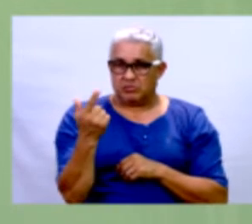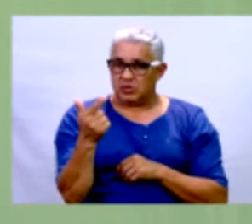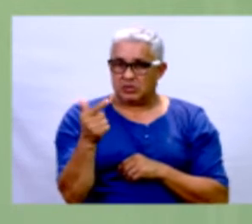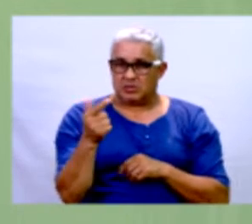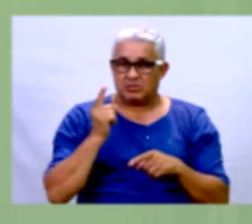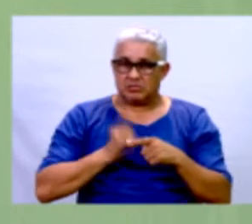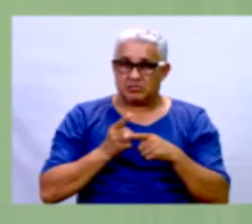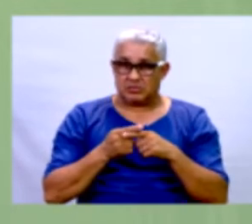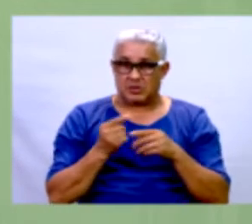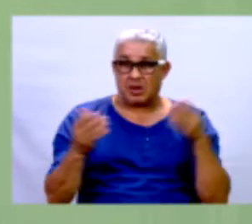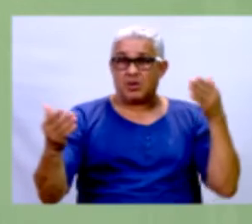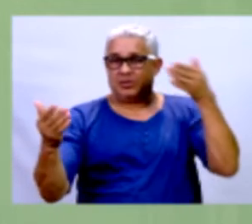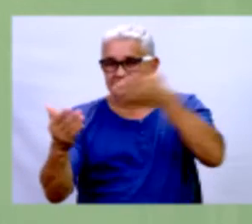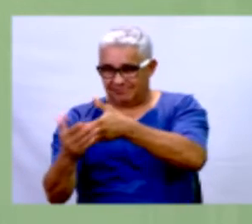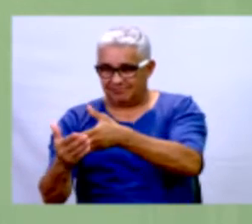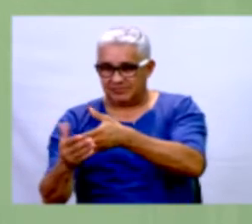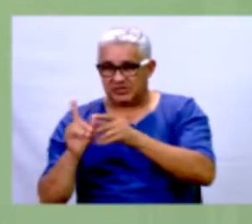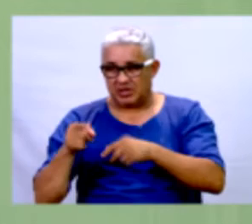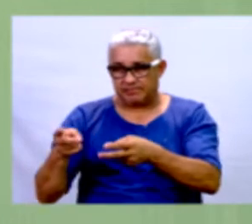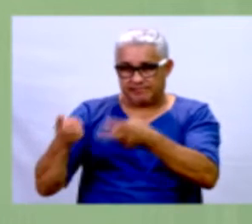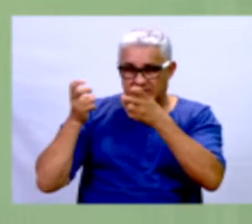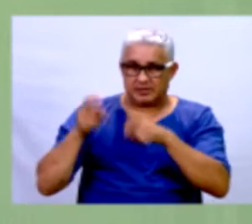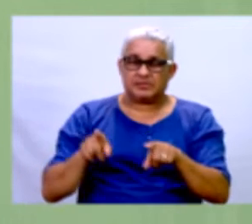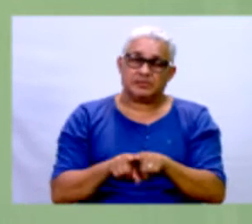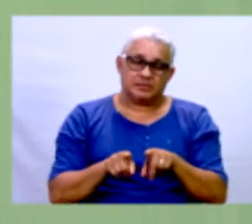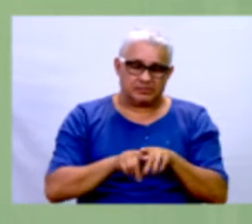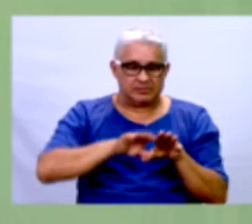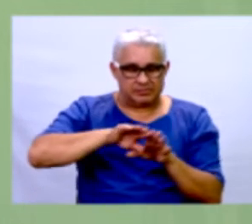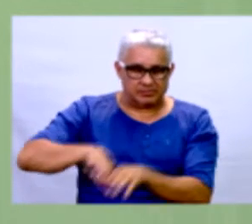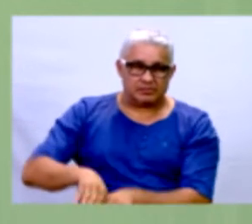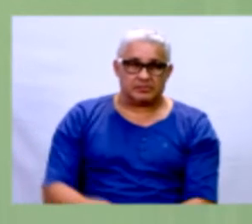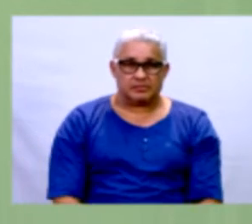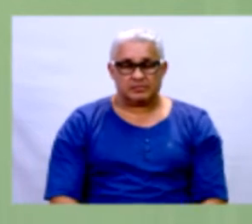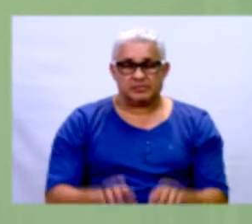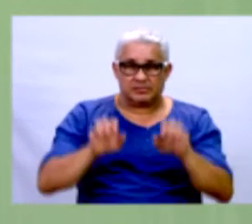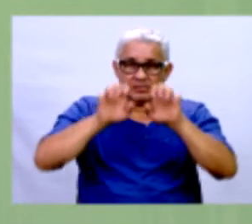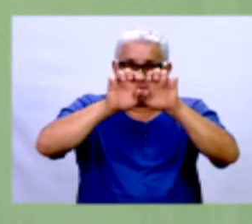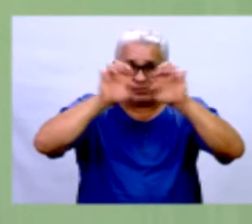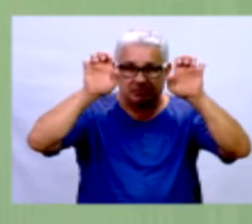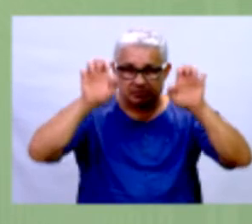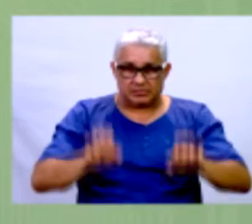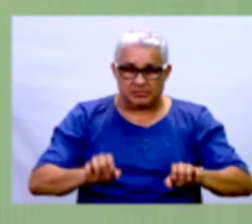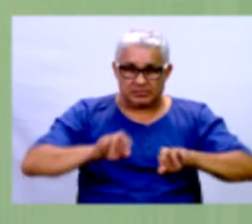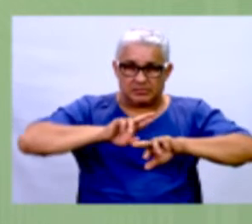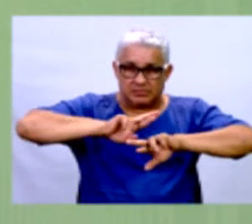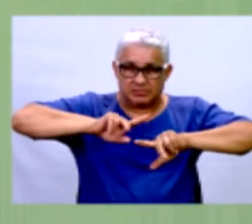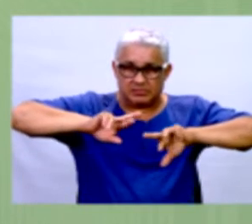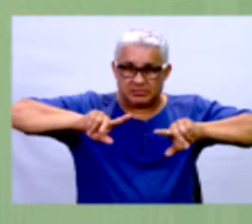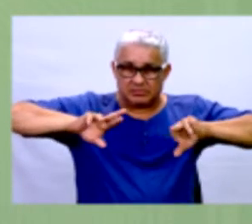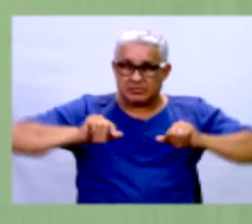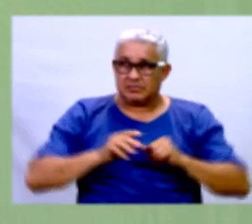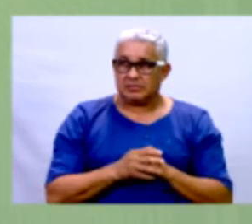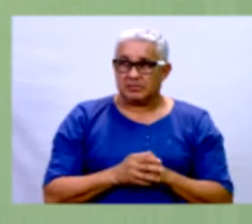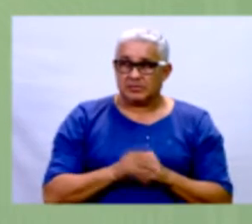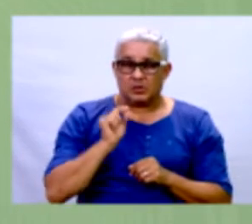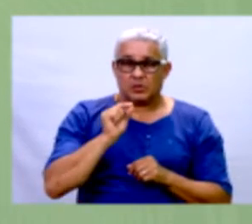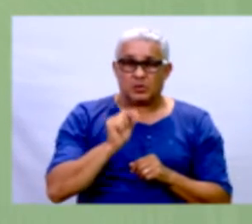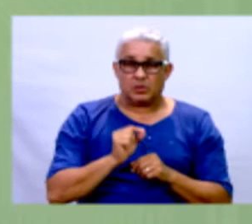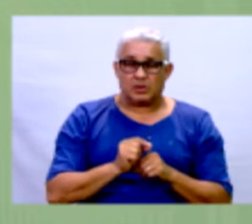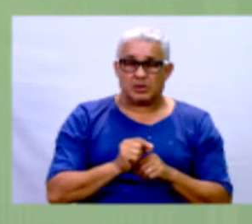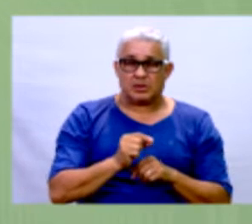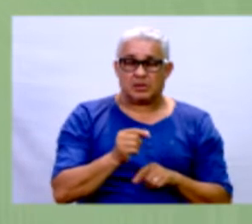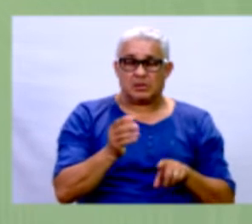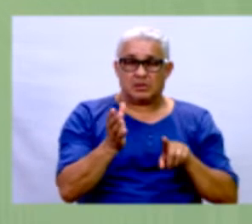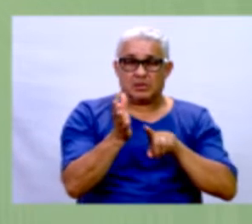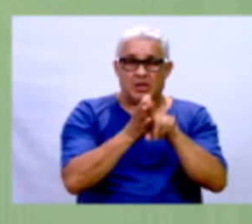Então isso já está identificando. Bom, e a gente falando dessas estruturas, né, basicamente a gente vem aqui para a questão da